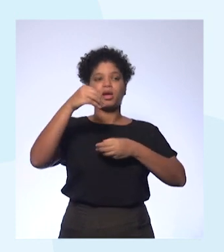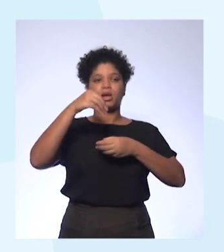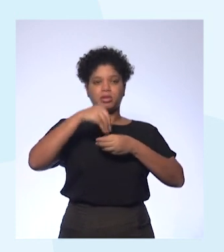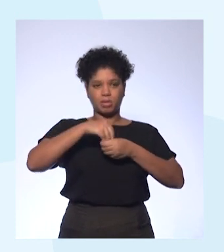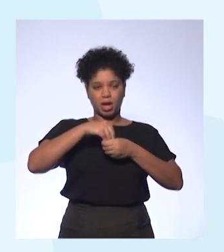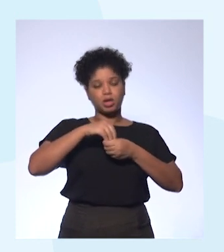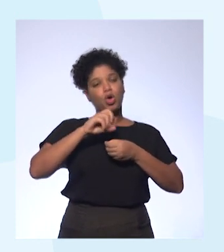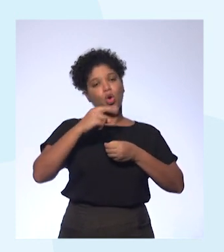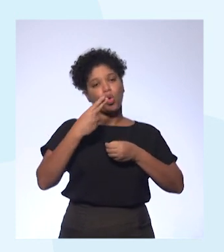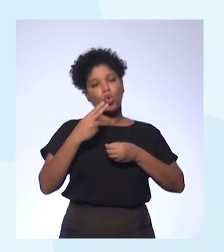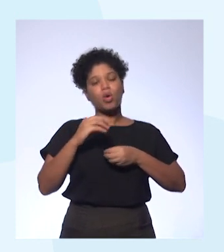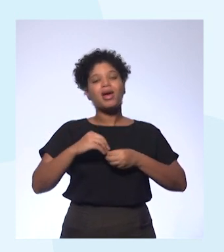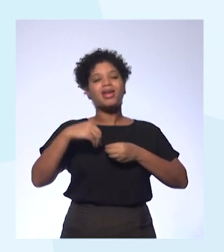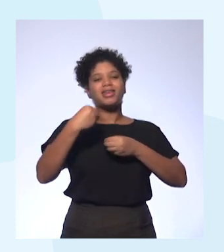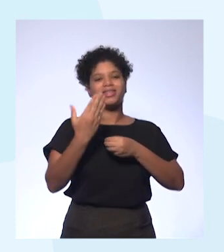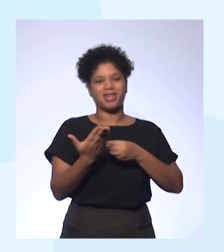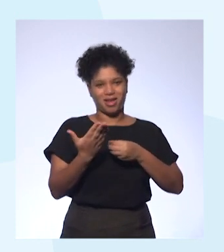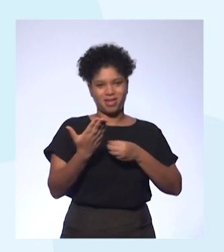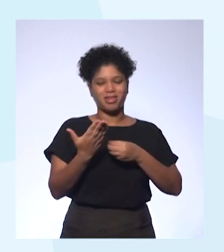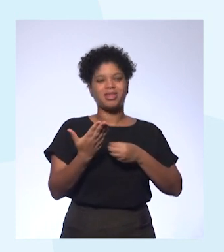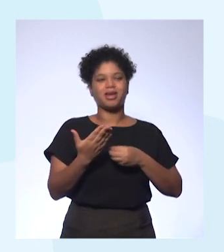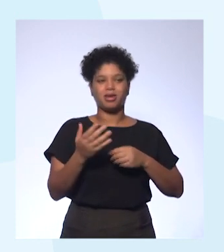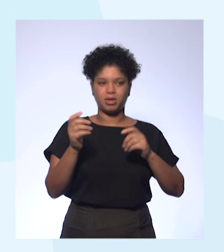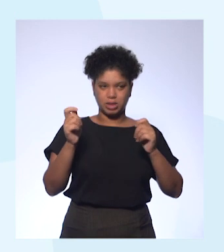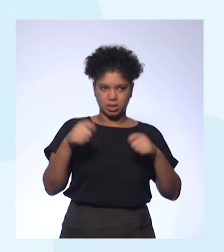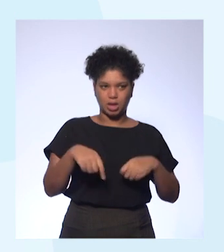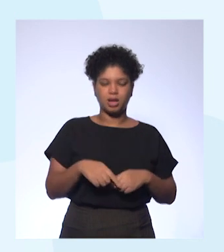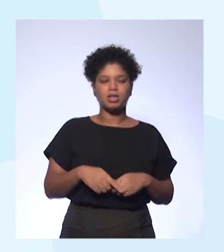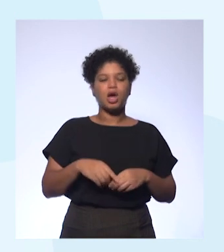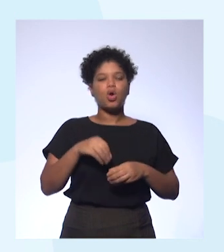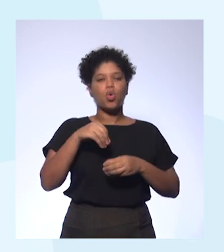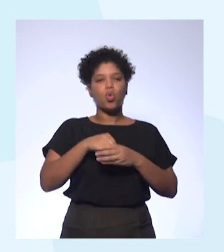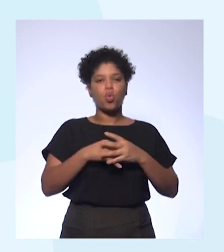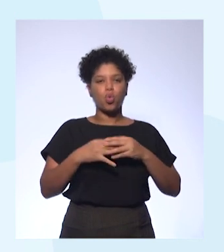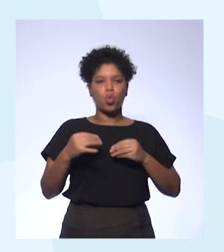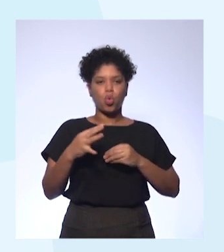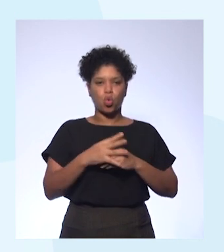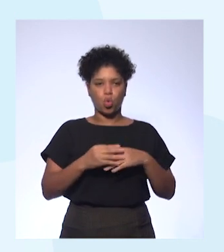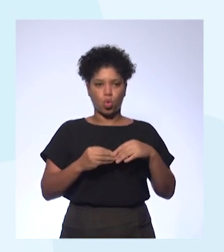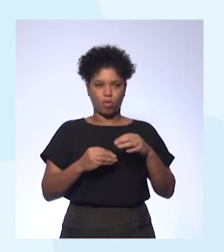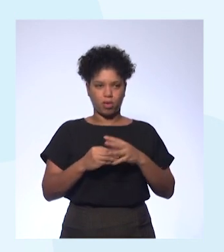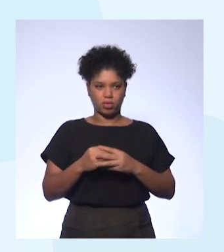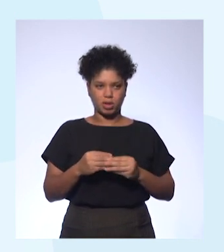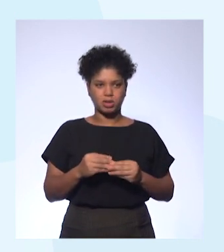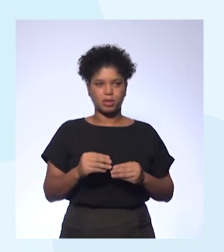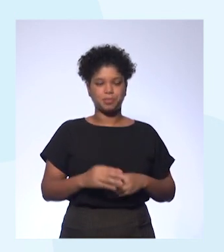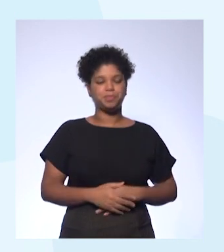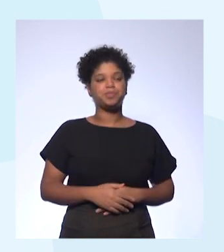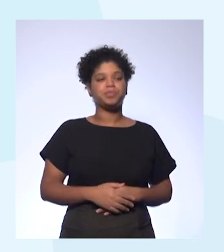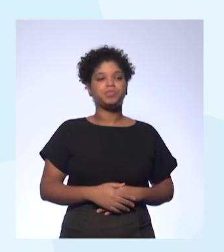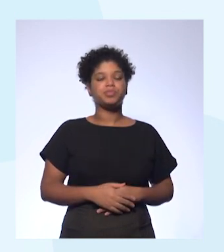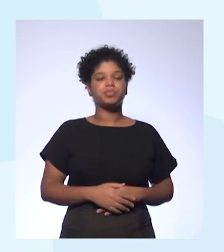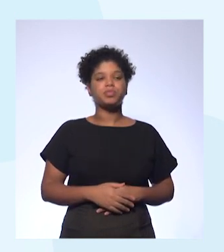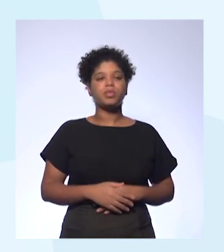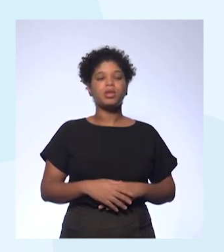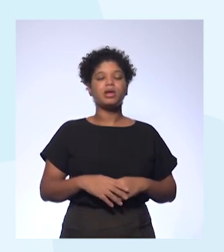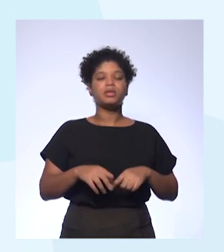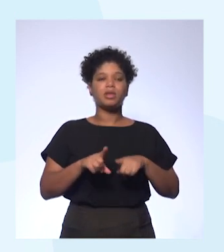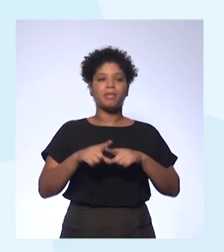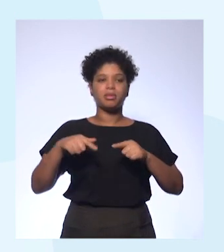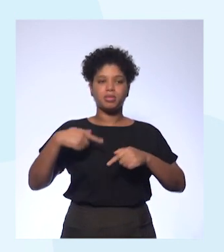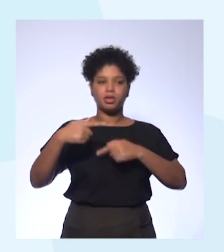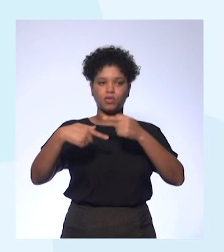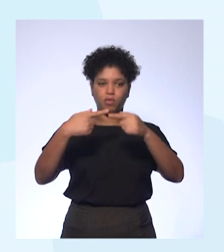e interna na maioria dos caracóis, no polvo e na lula também, tá? Desenvolvimento direto